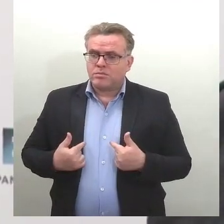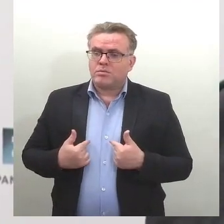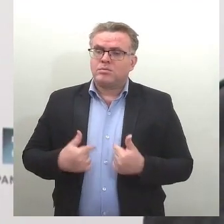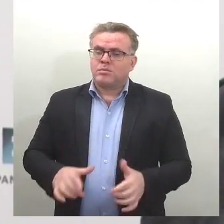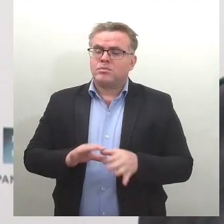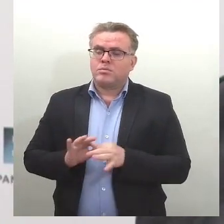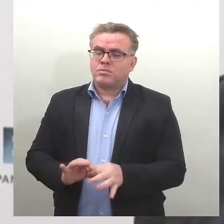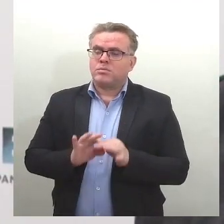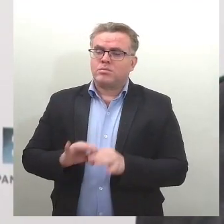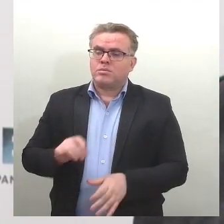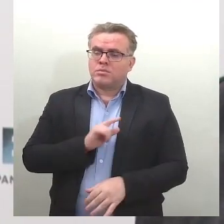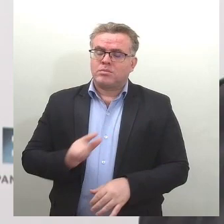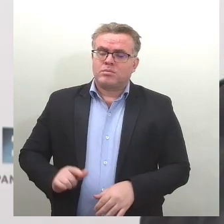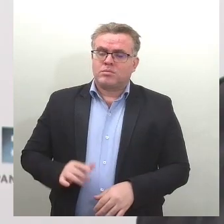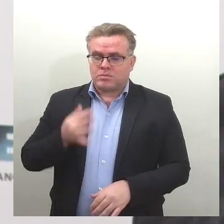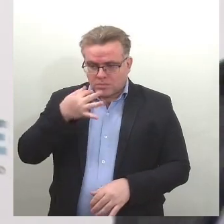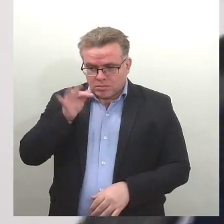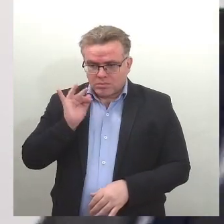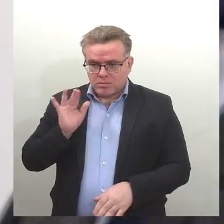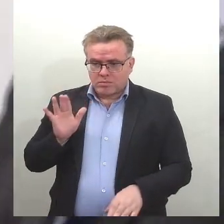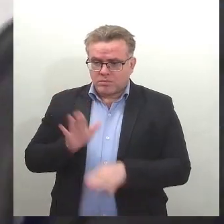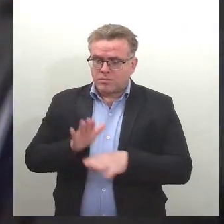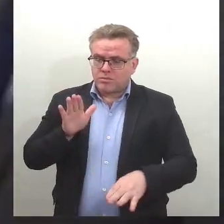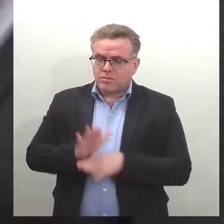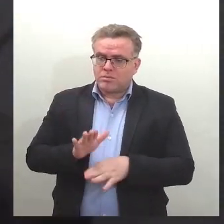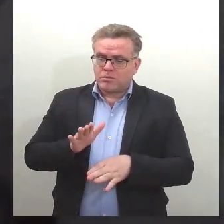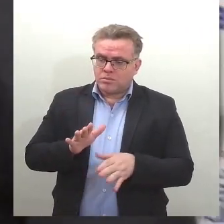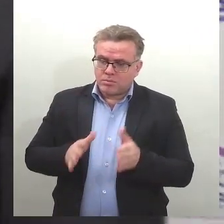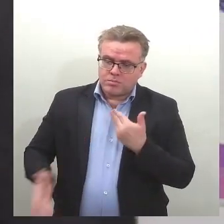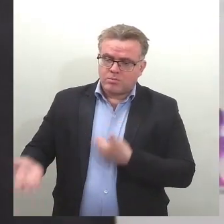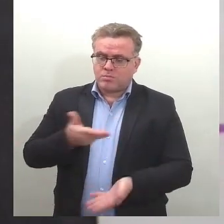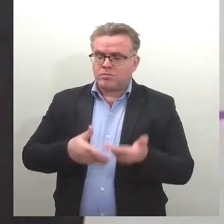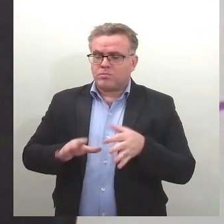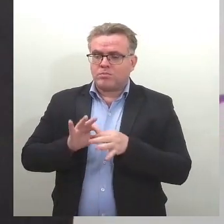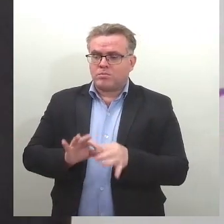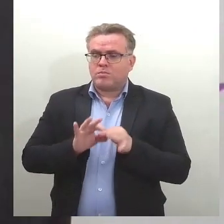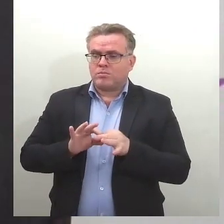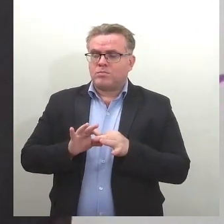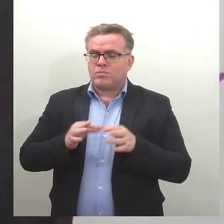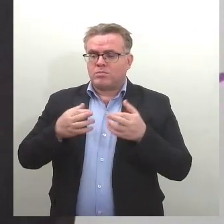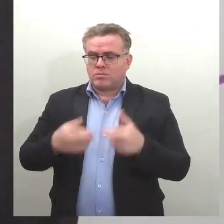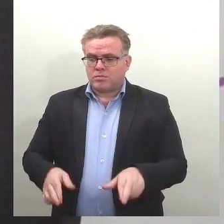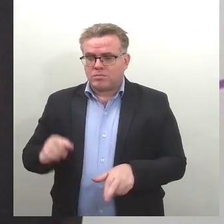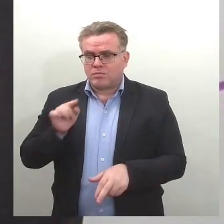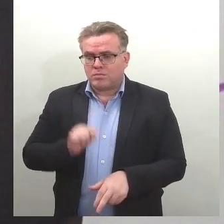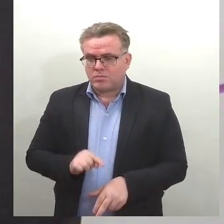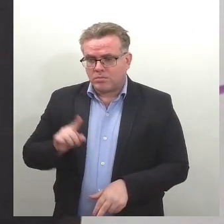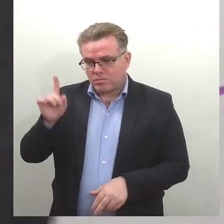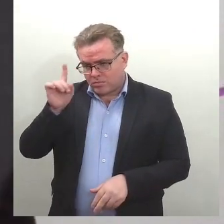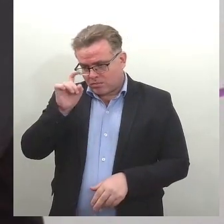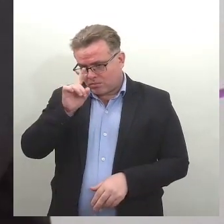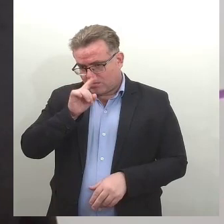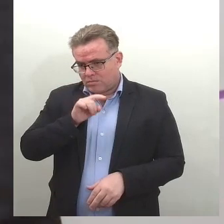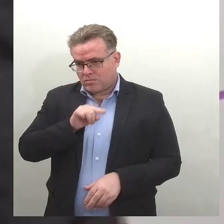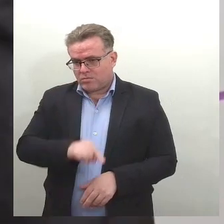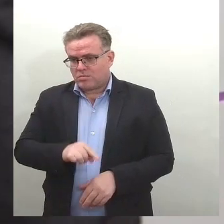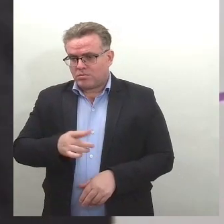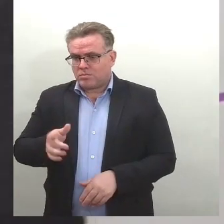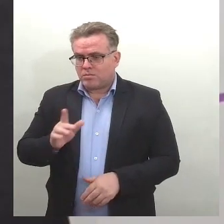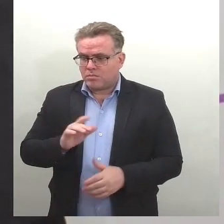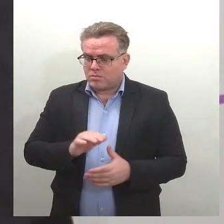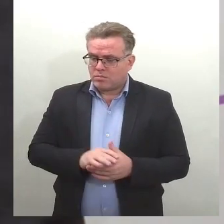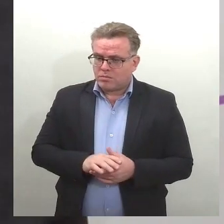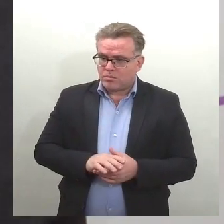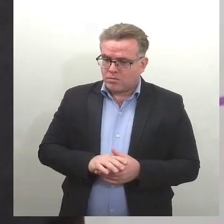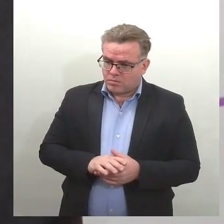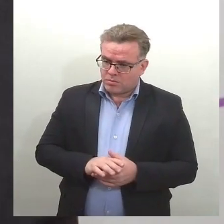ajudarmos todos para resolvermos esse problema tão crônico de Sergipe, em especial do Médio e do Alto Sertão. Perfeito, deputado Chico. Muito obrigado pela